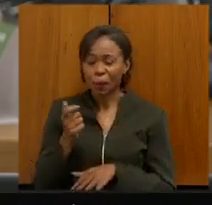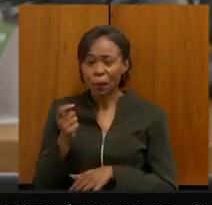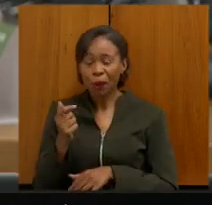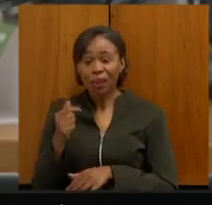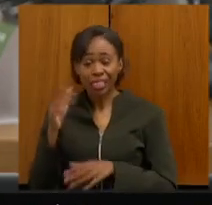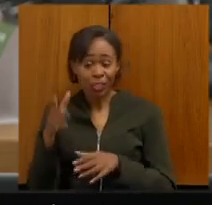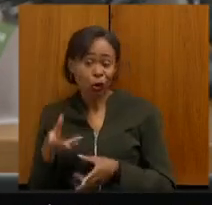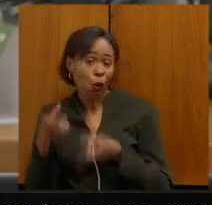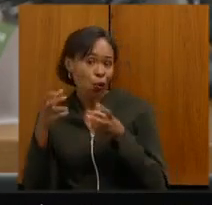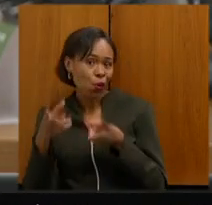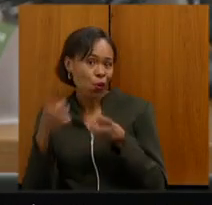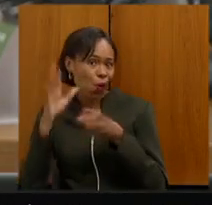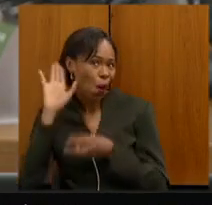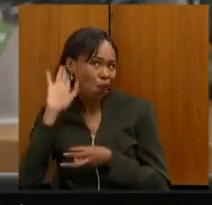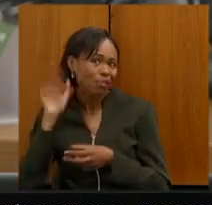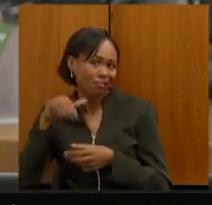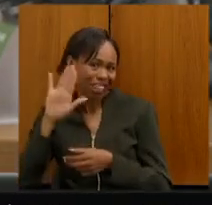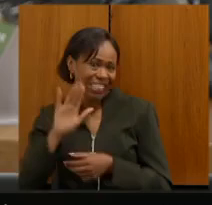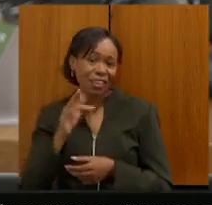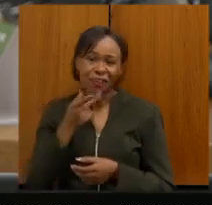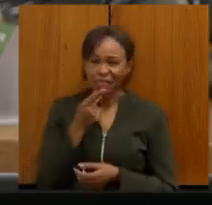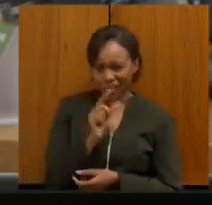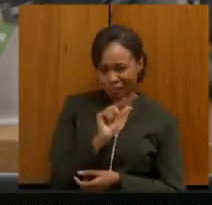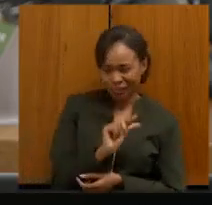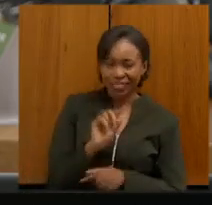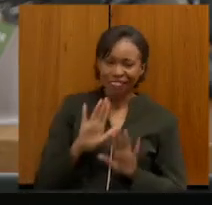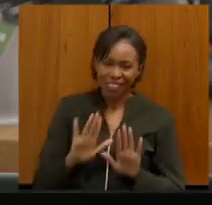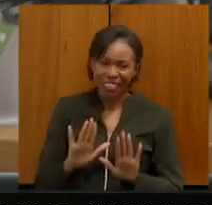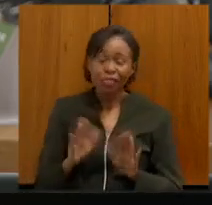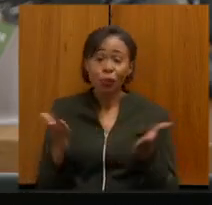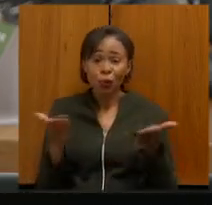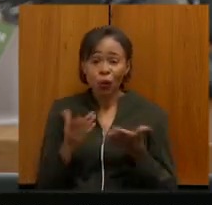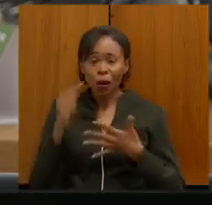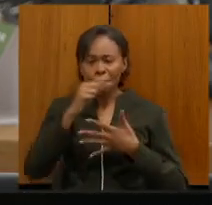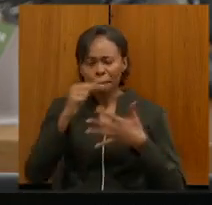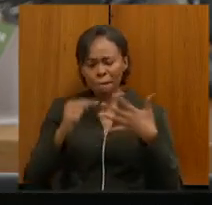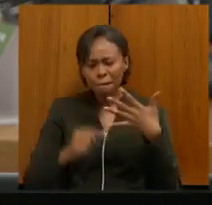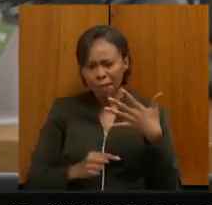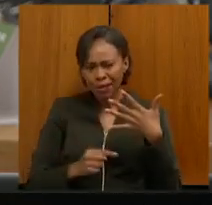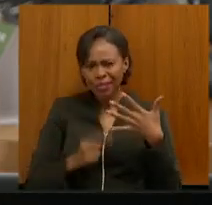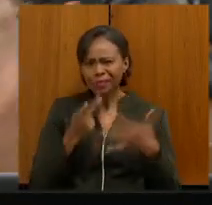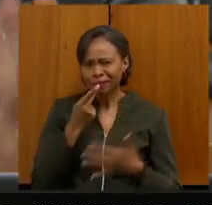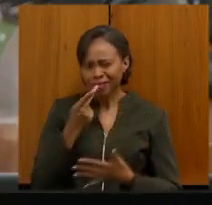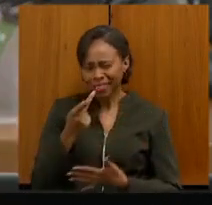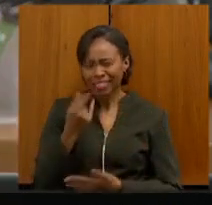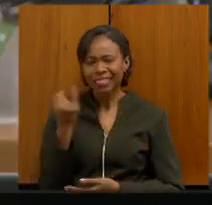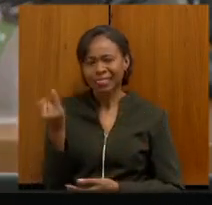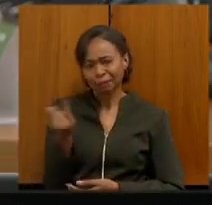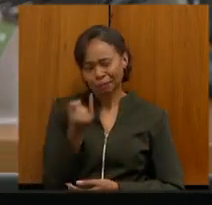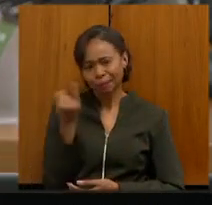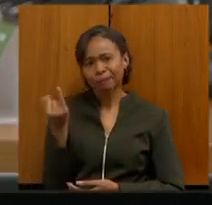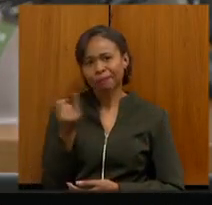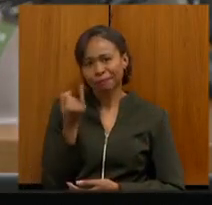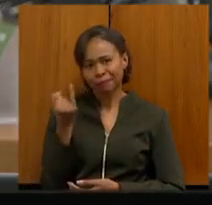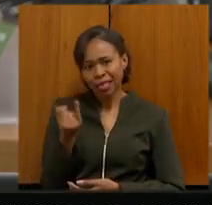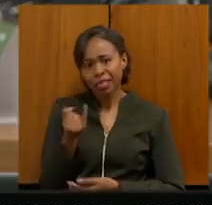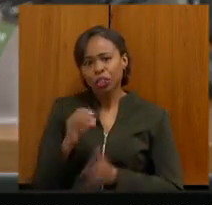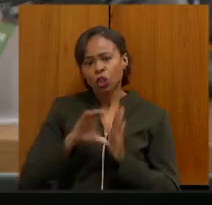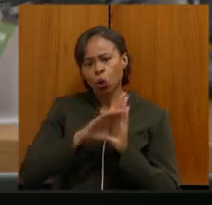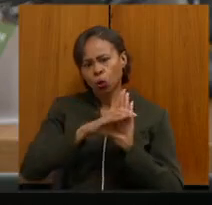Escuta mais na mesa e fala pouco mas eu quis trazer essas ponderações que eu achei importante assim termos mais